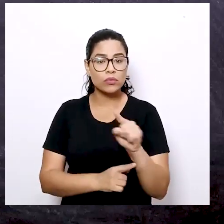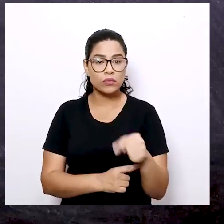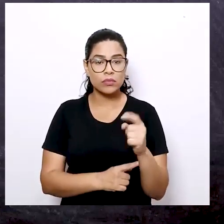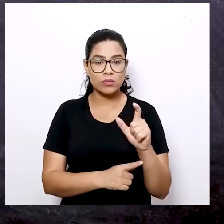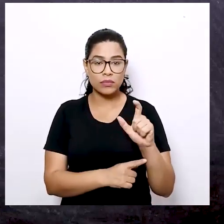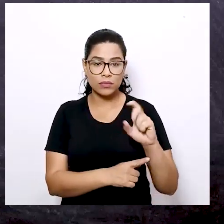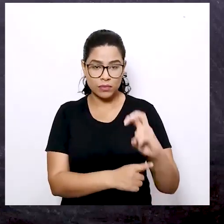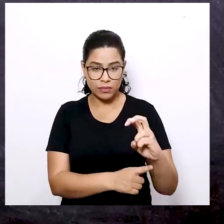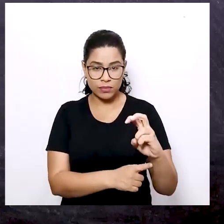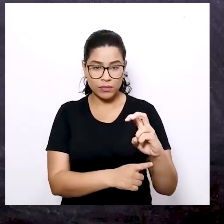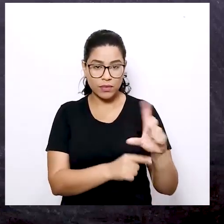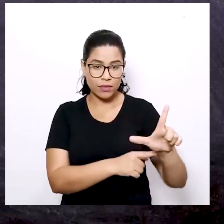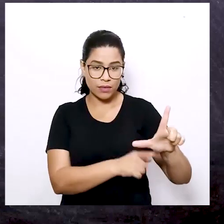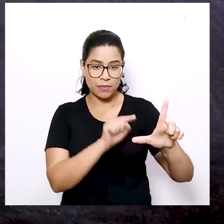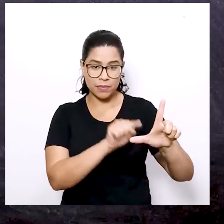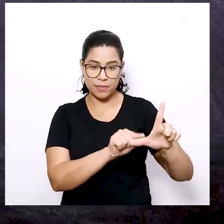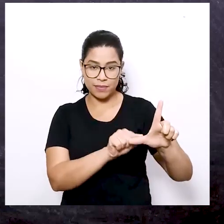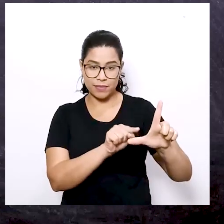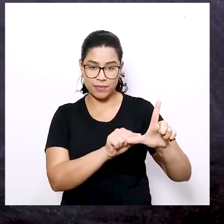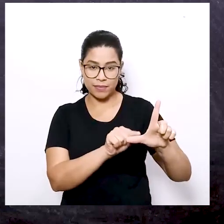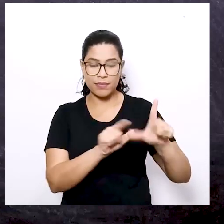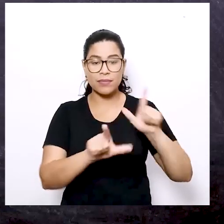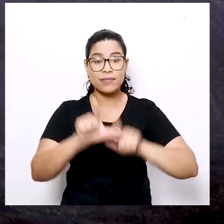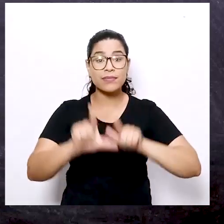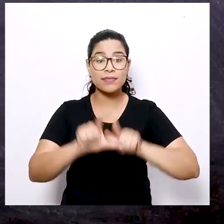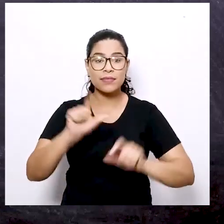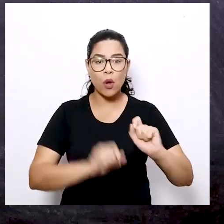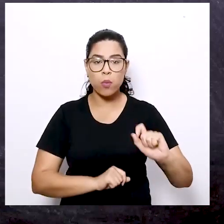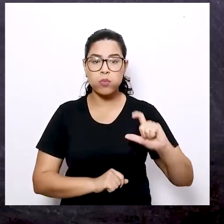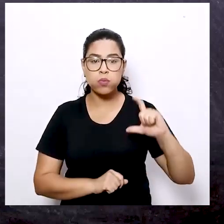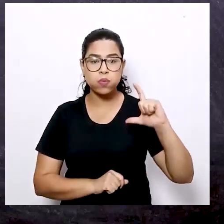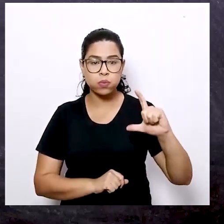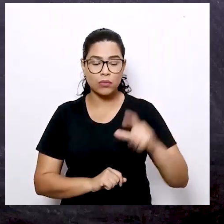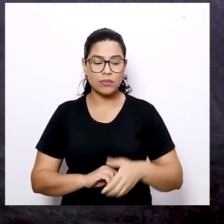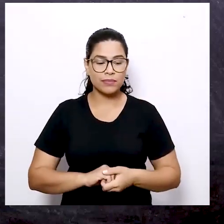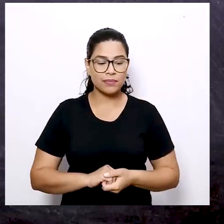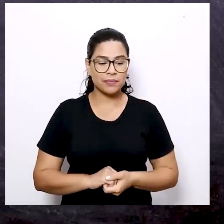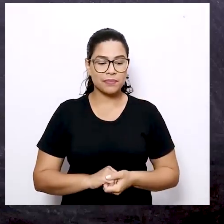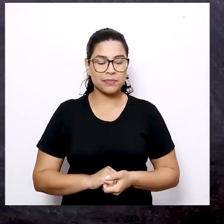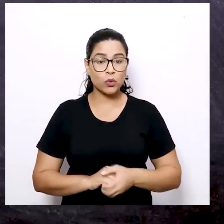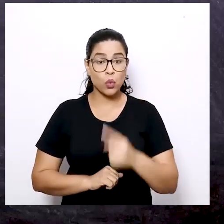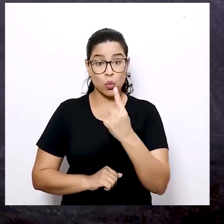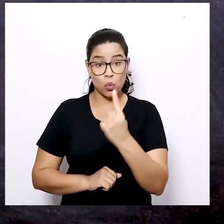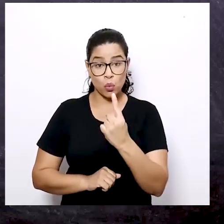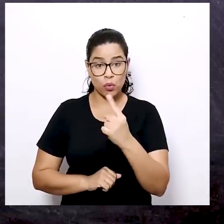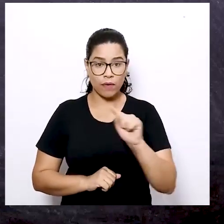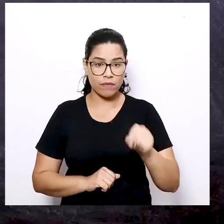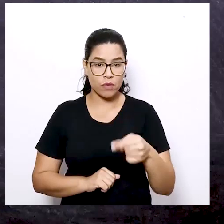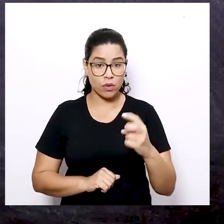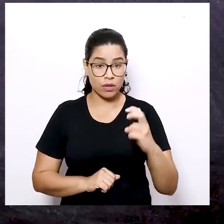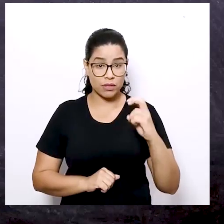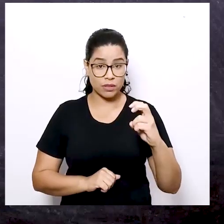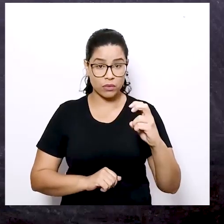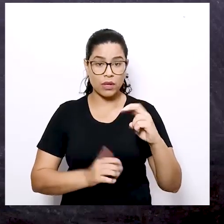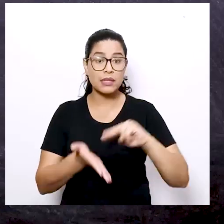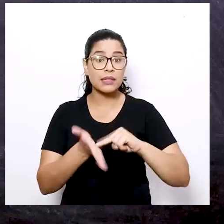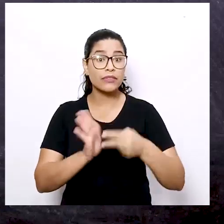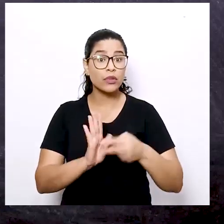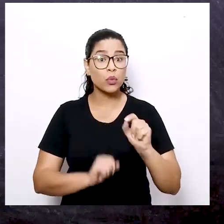lado. Aqui, 1 é o inteiro, que nós já estudamos. Aqui, o que vem depois da vírgula, que é o